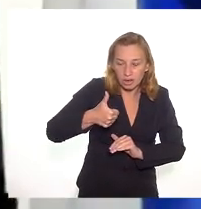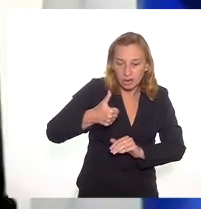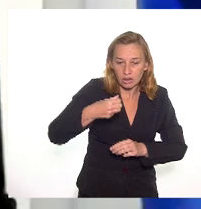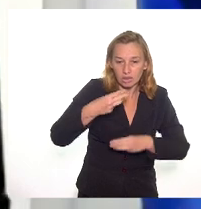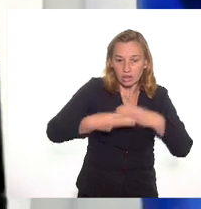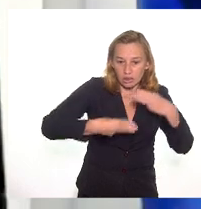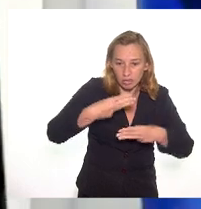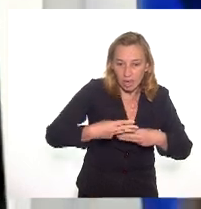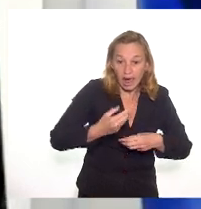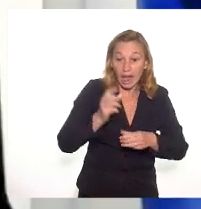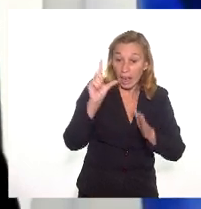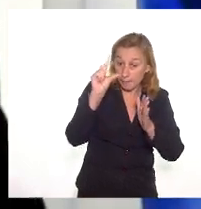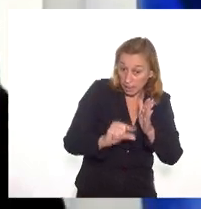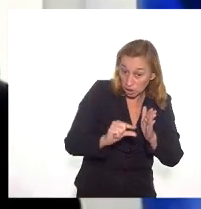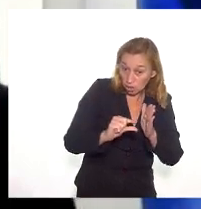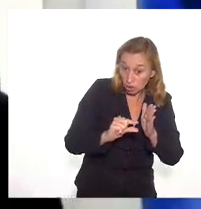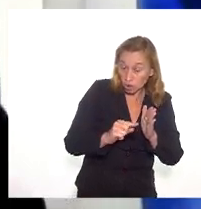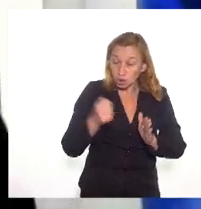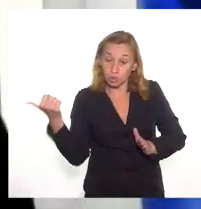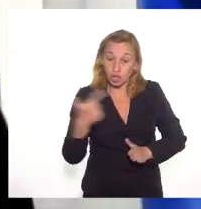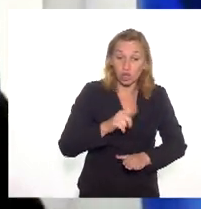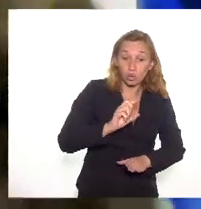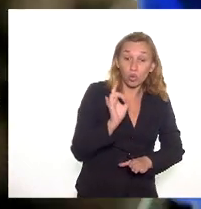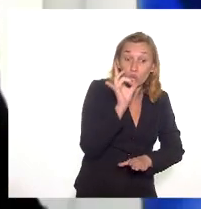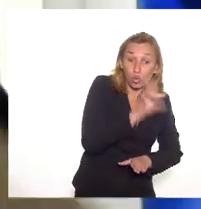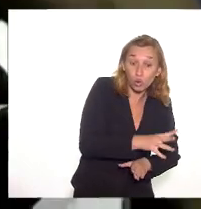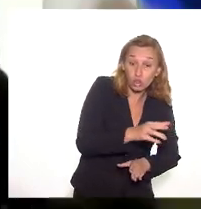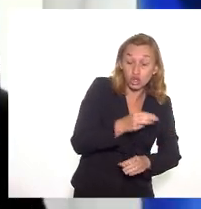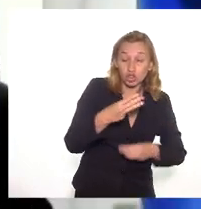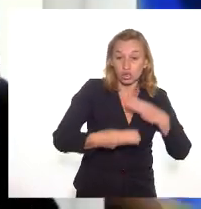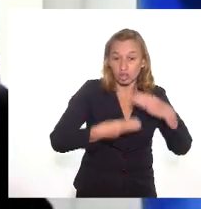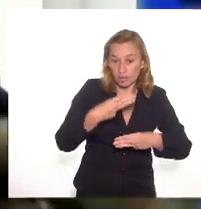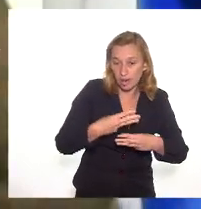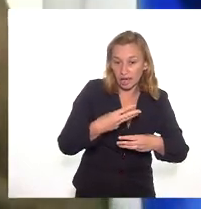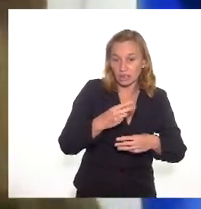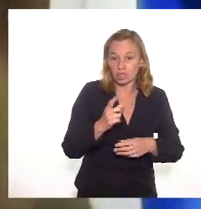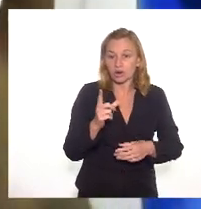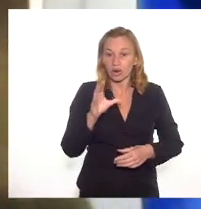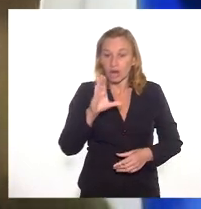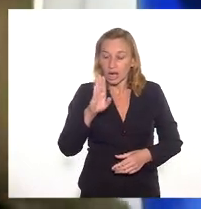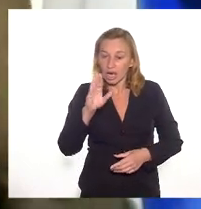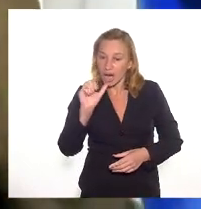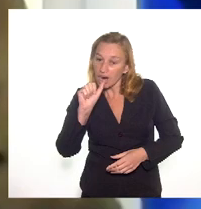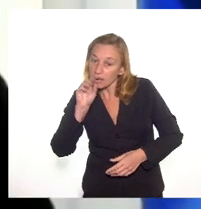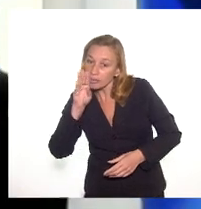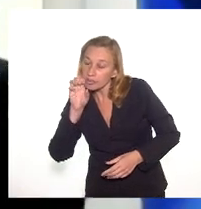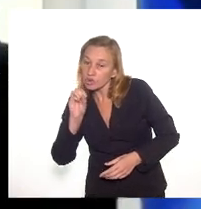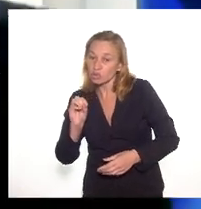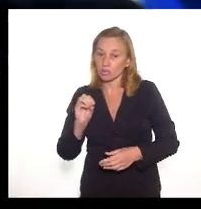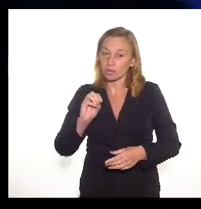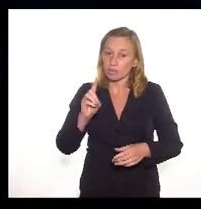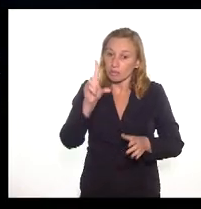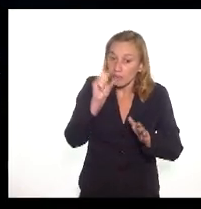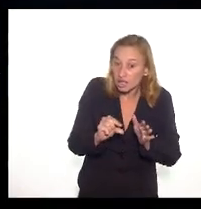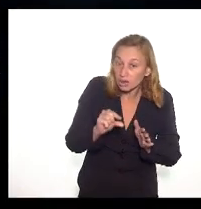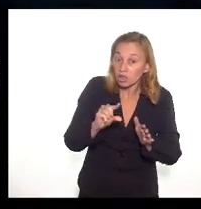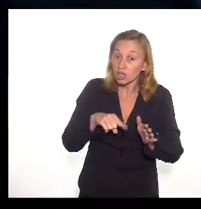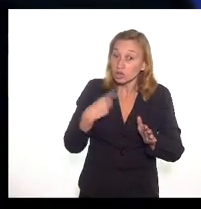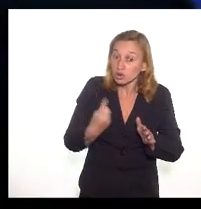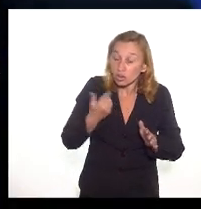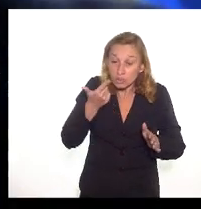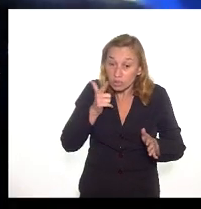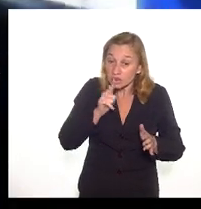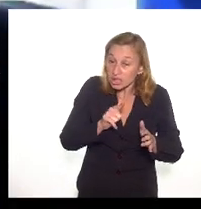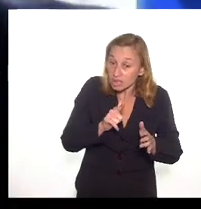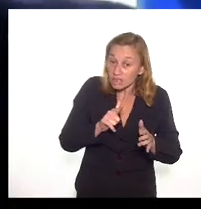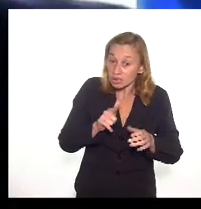menor, tá? Do que no último trimestre. E o câmbio menor. Olha, que nós furamos um poço que